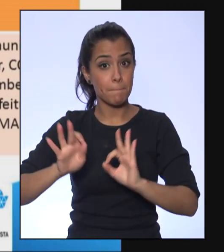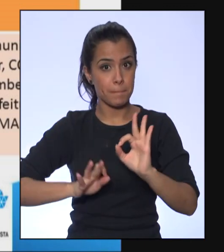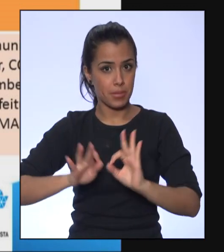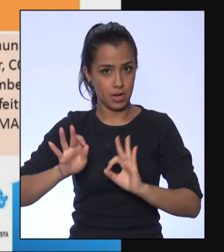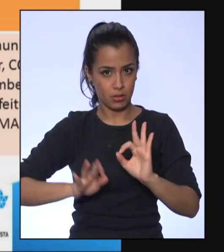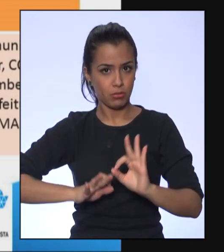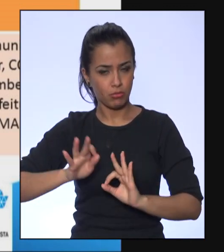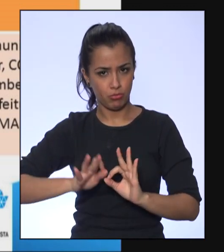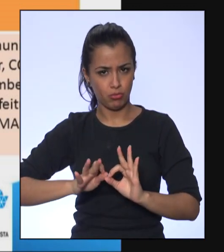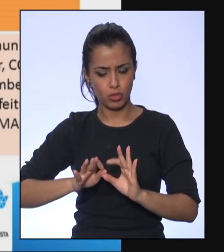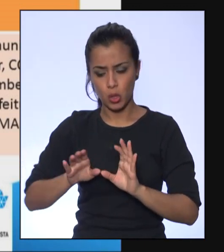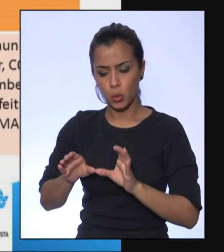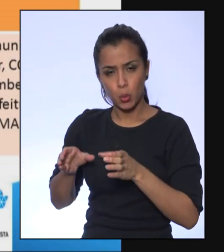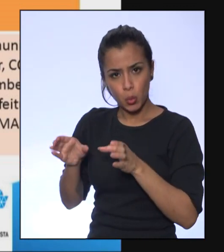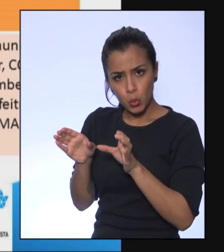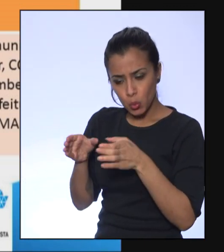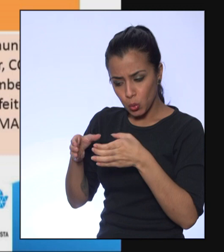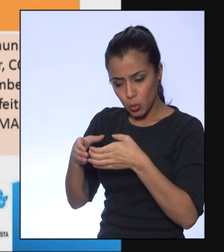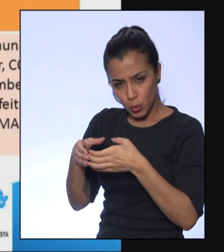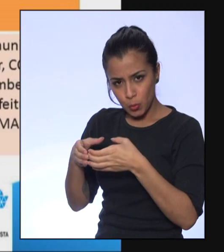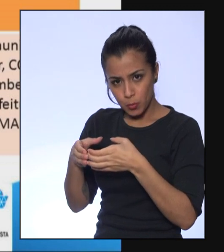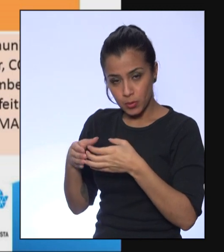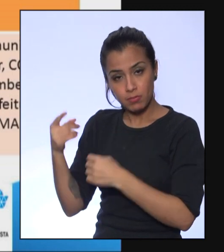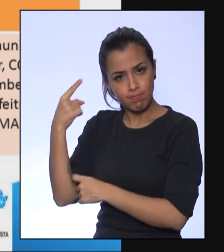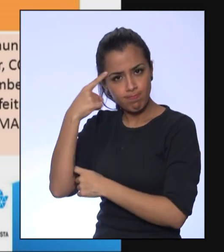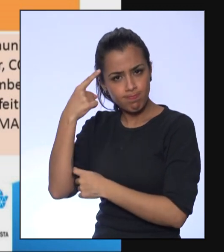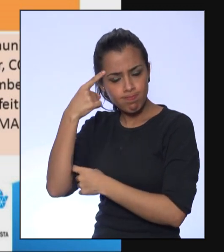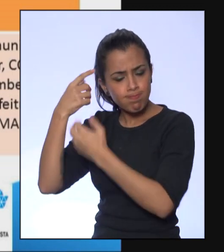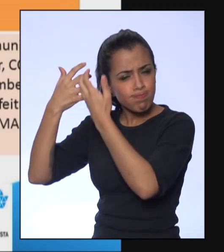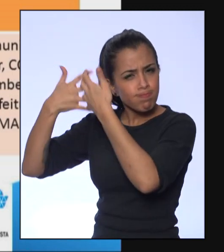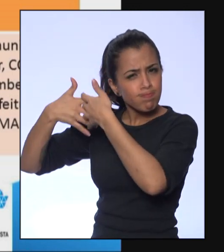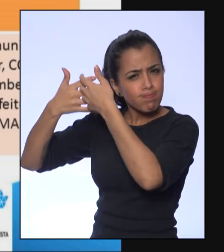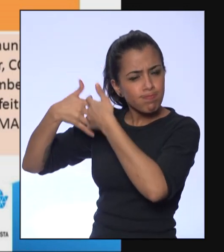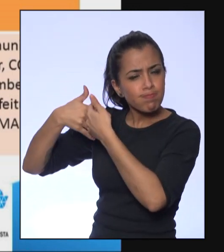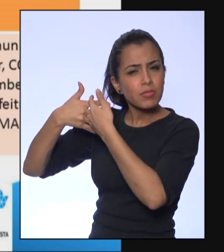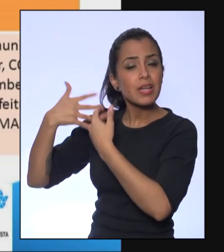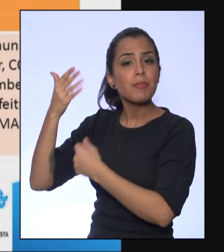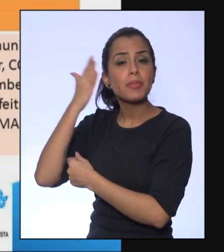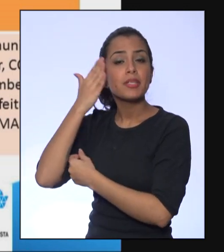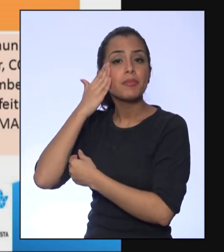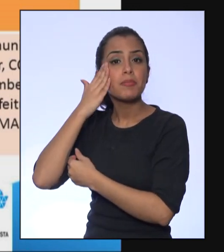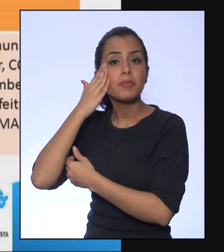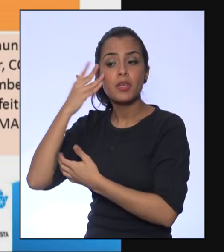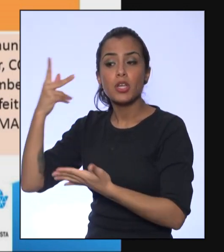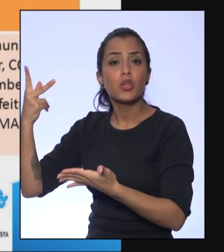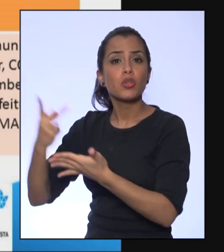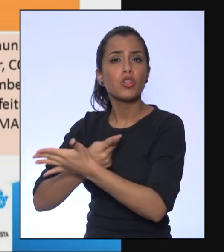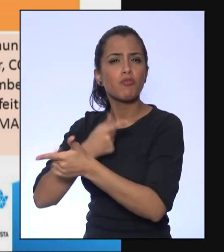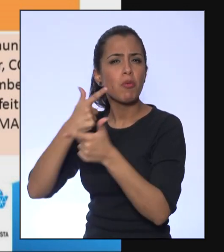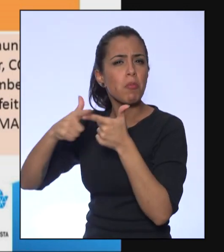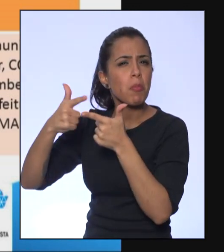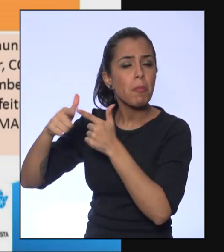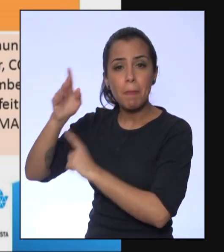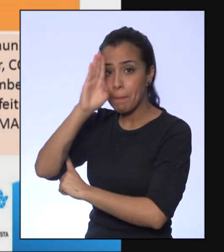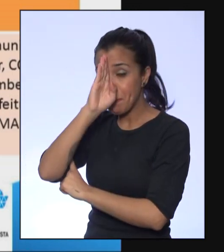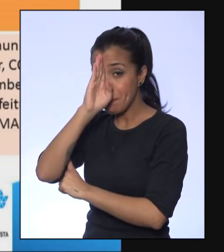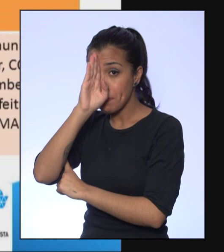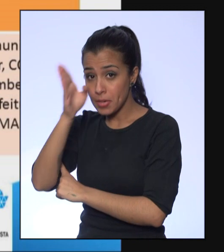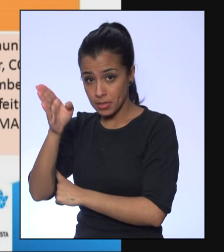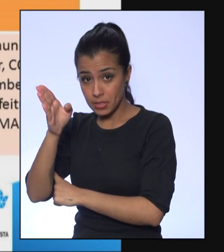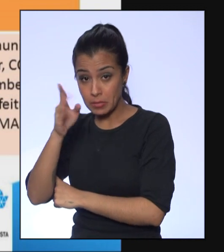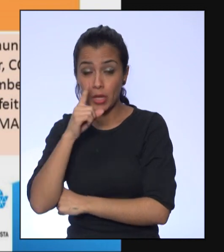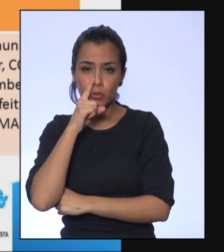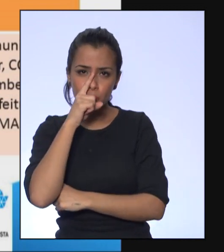decidir o que deve ser feito para resolver os principais problemas, os principais riscos